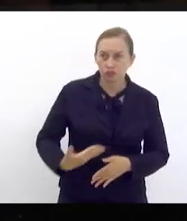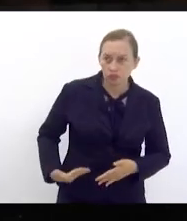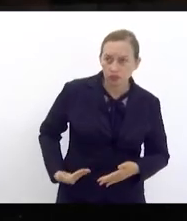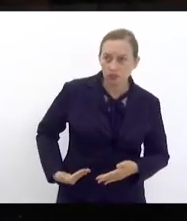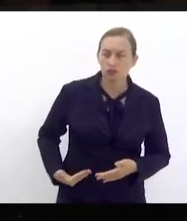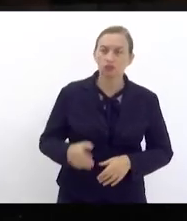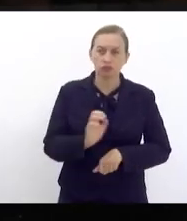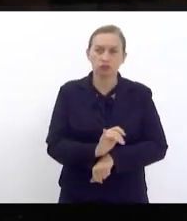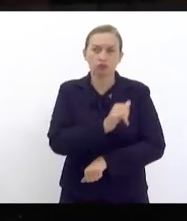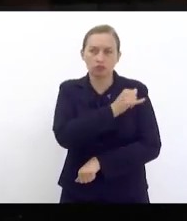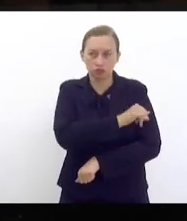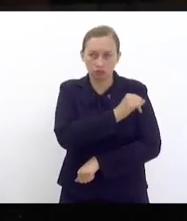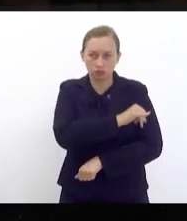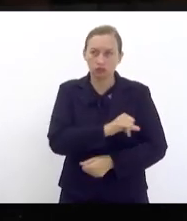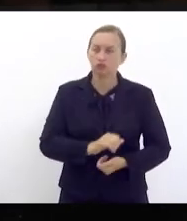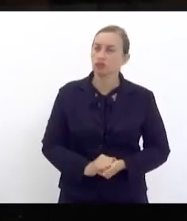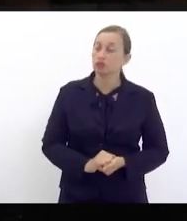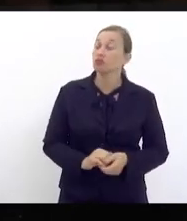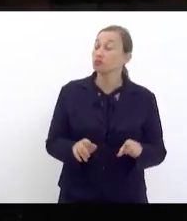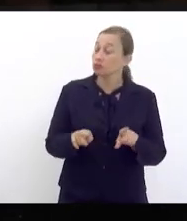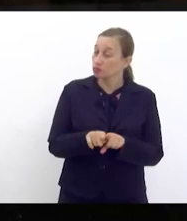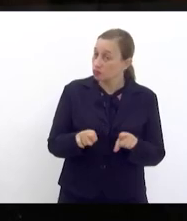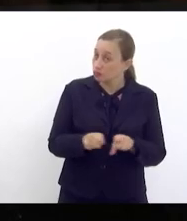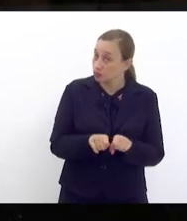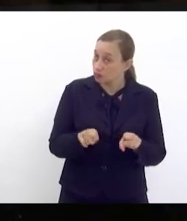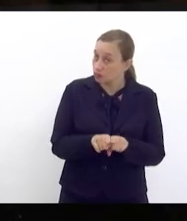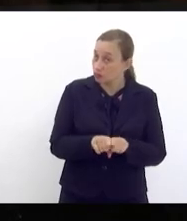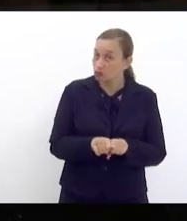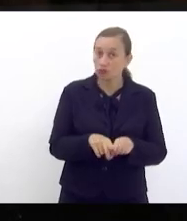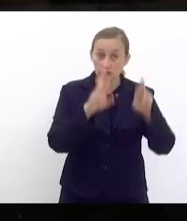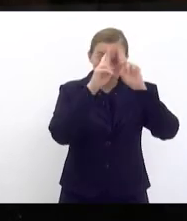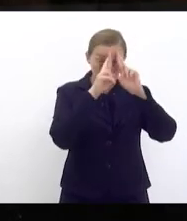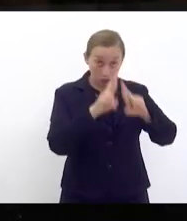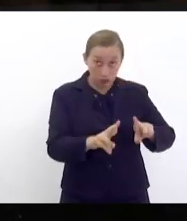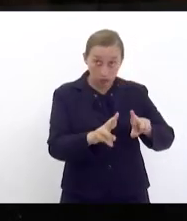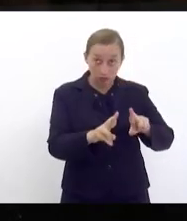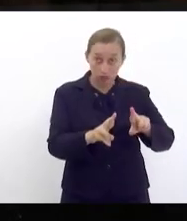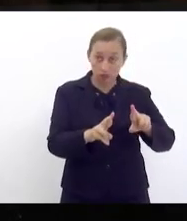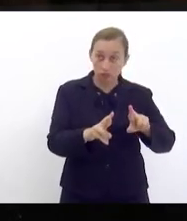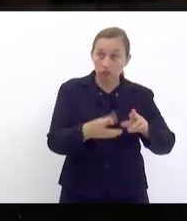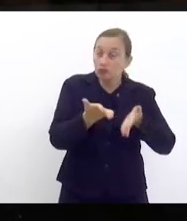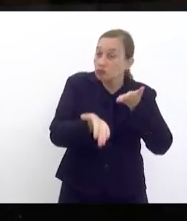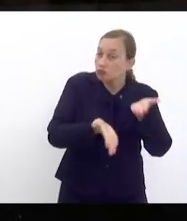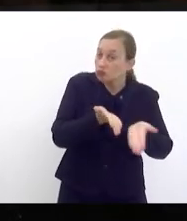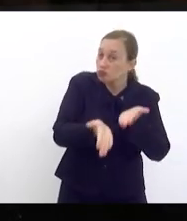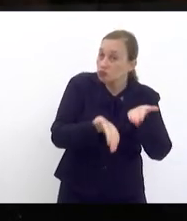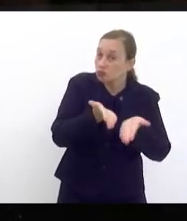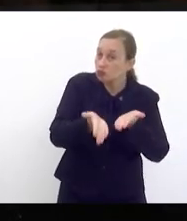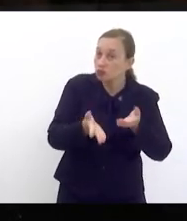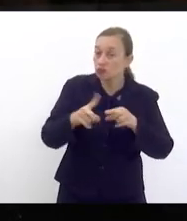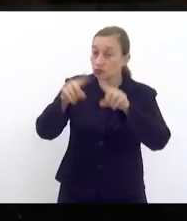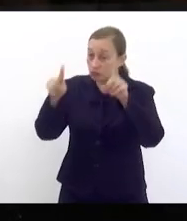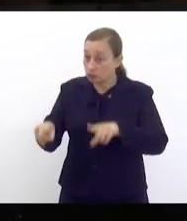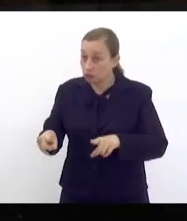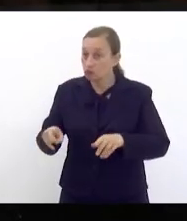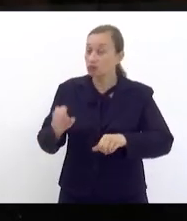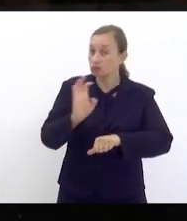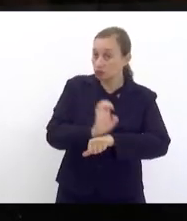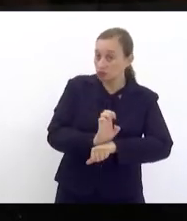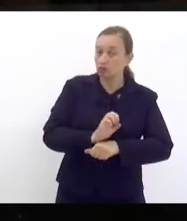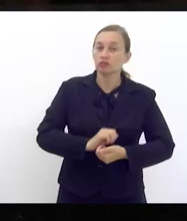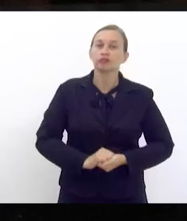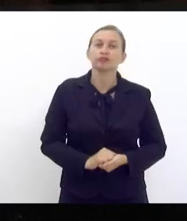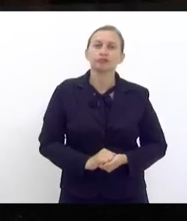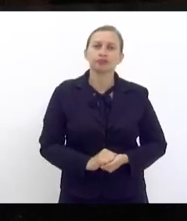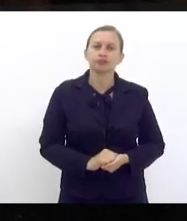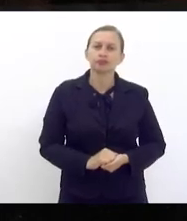do Estado do Rio de Janeiro e, sobretudo, do respeito e zelo ao funcionalismo desse Estado.